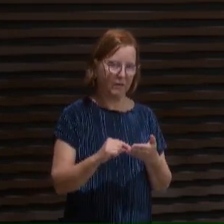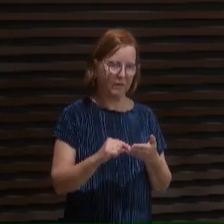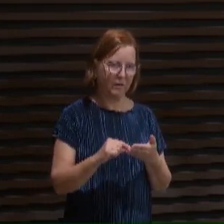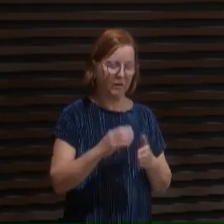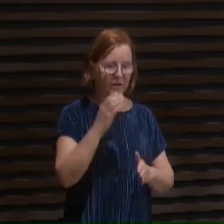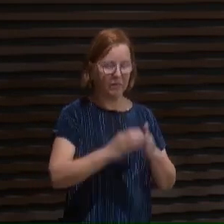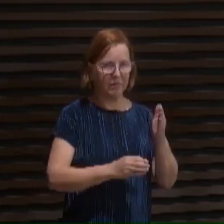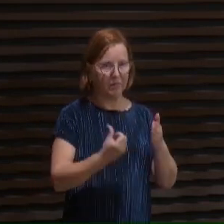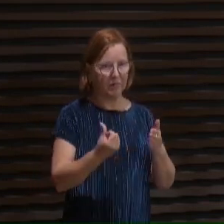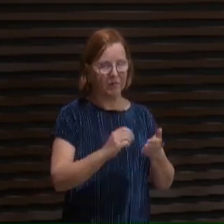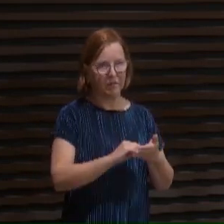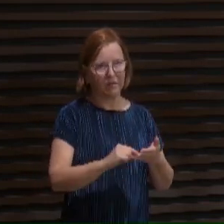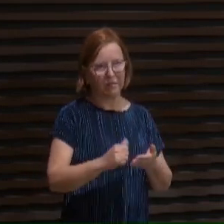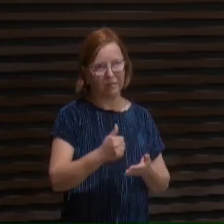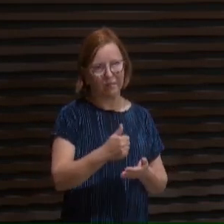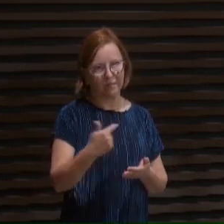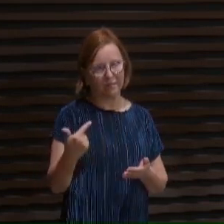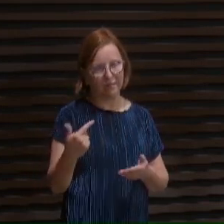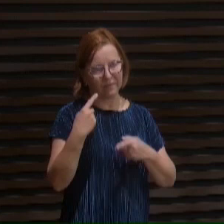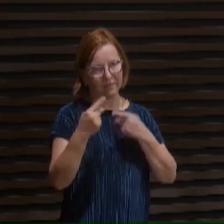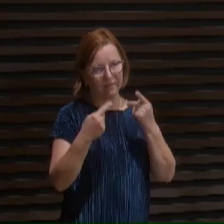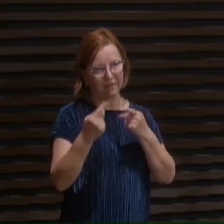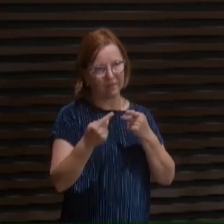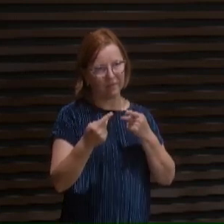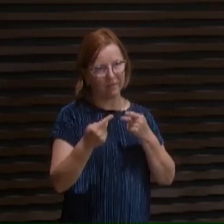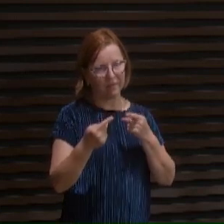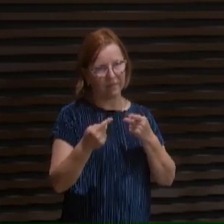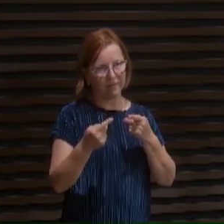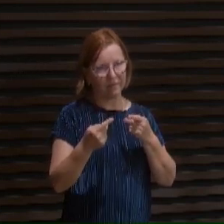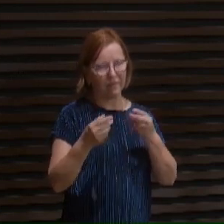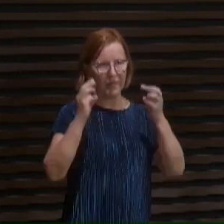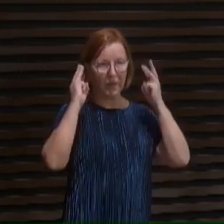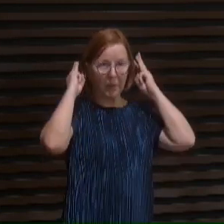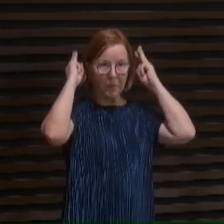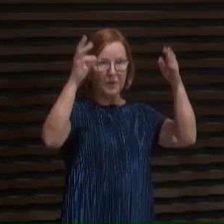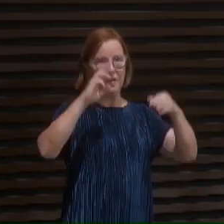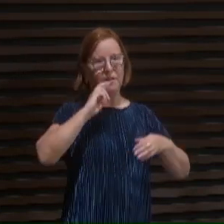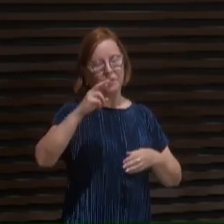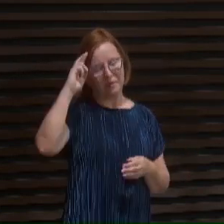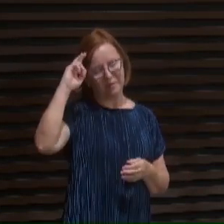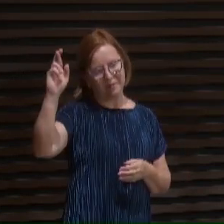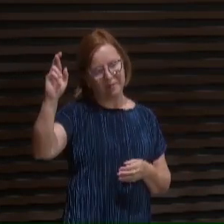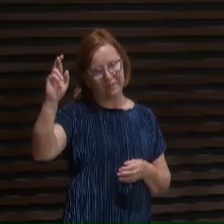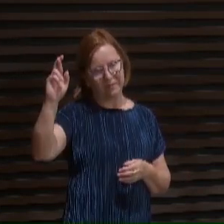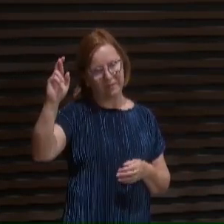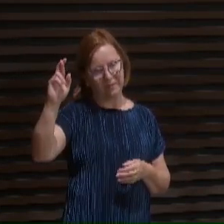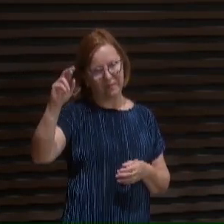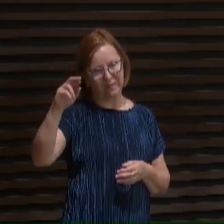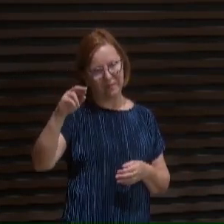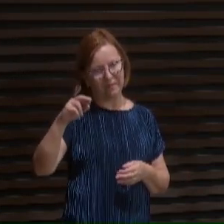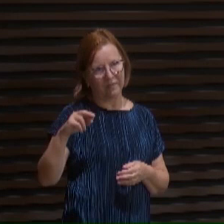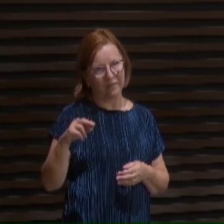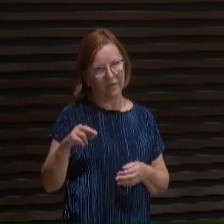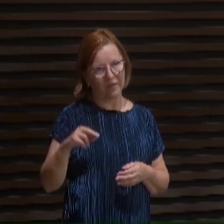capítulo 6, verso 12. Ele fala da falta de... Moisés, porém, respondeu ao Senhor, dizendo: eis que os